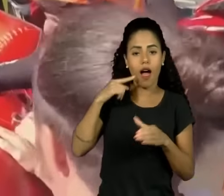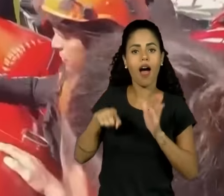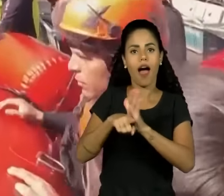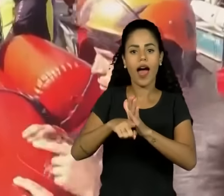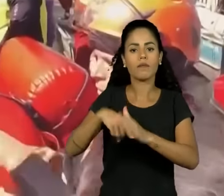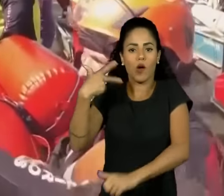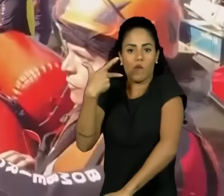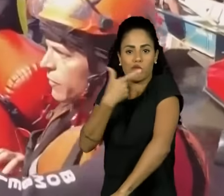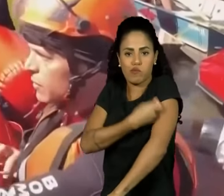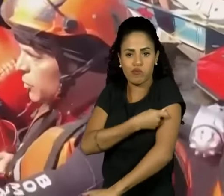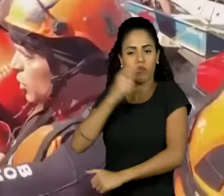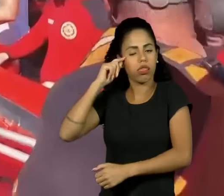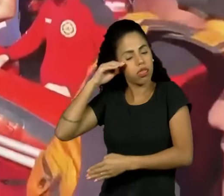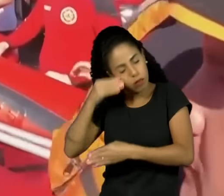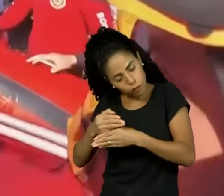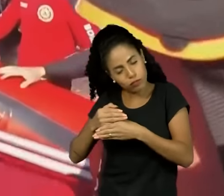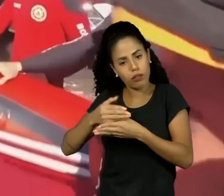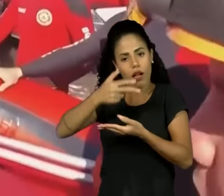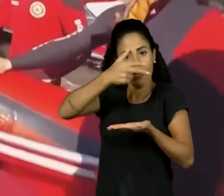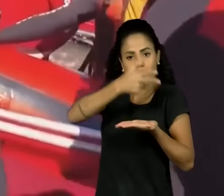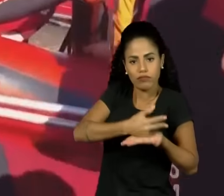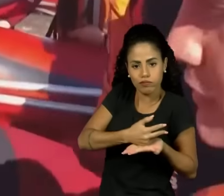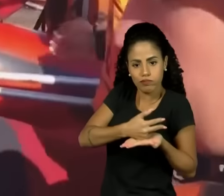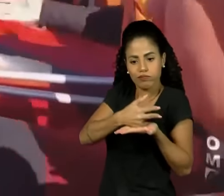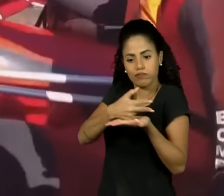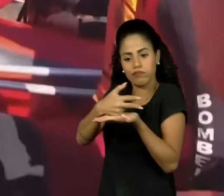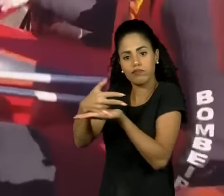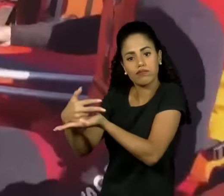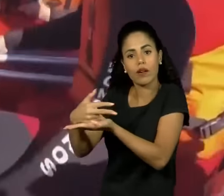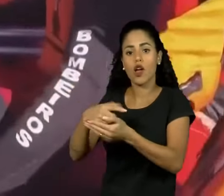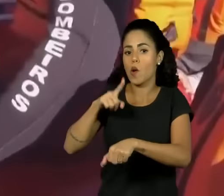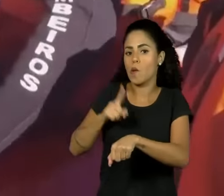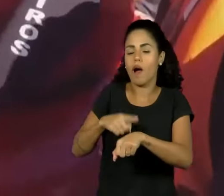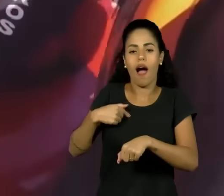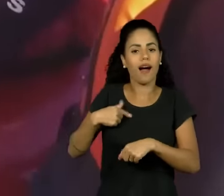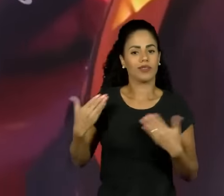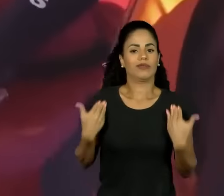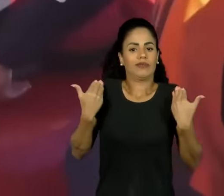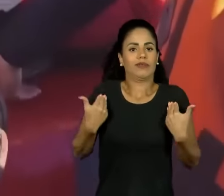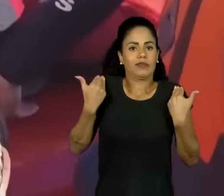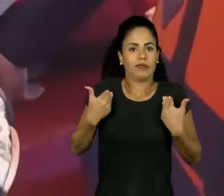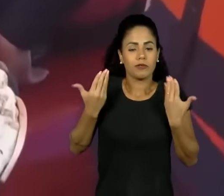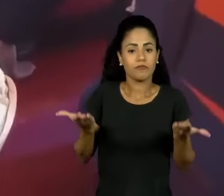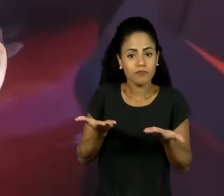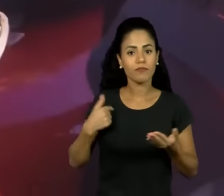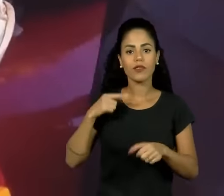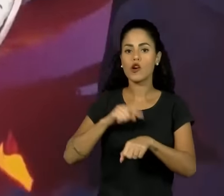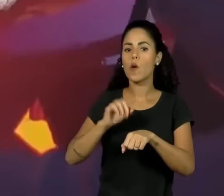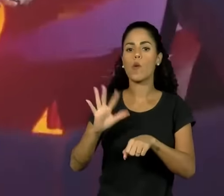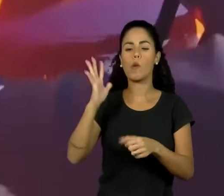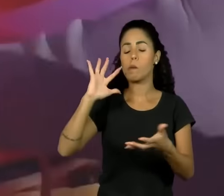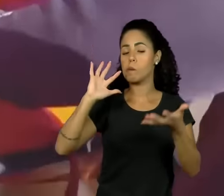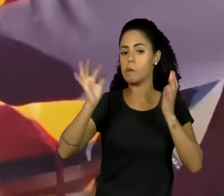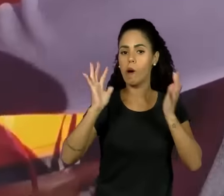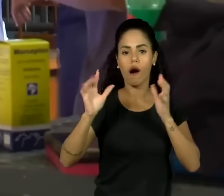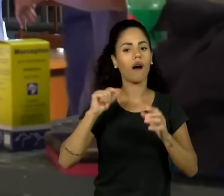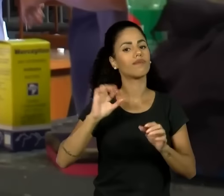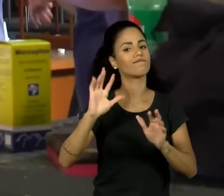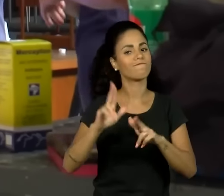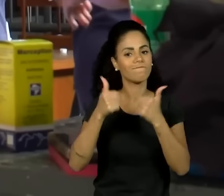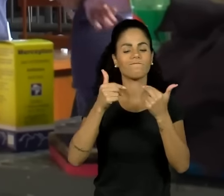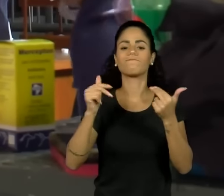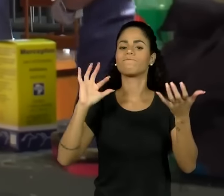ser sedado, deitado e colocado em um bote. Um momento de alegria, diante de uma catástrofe